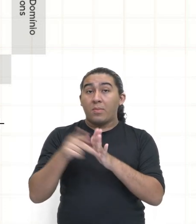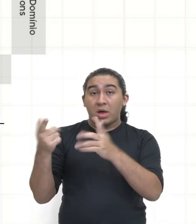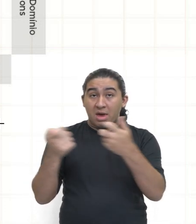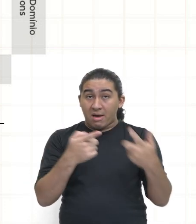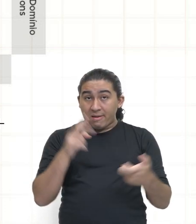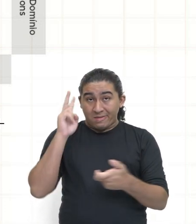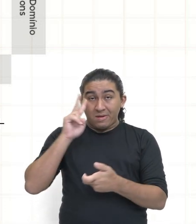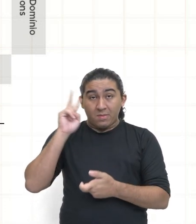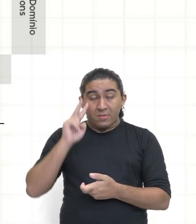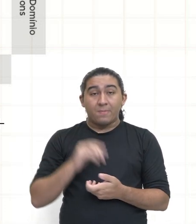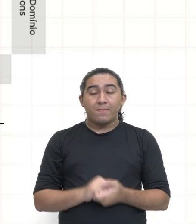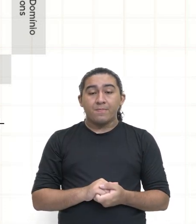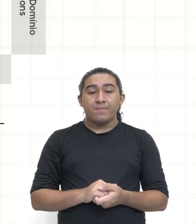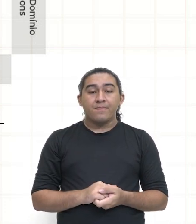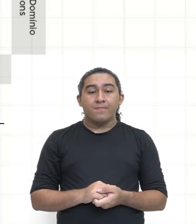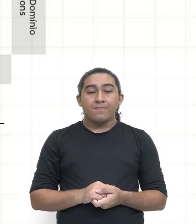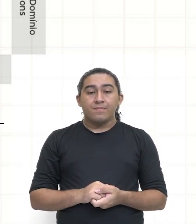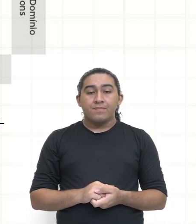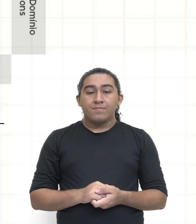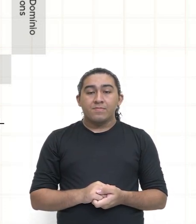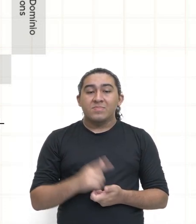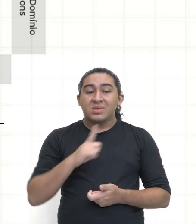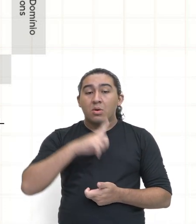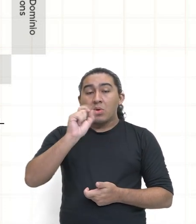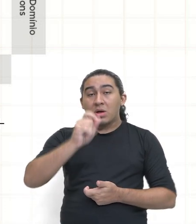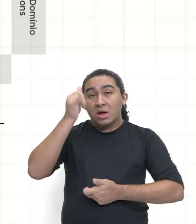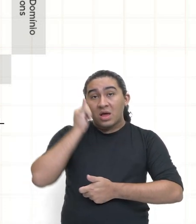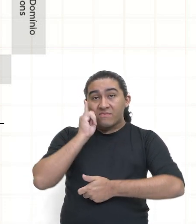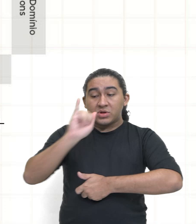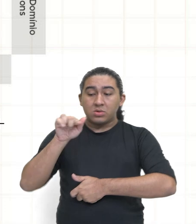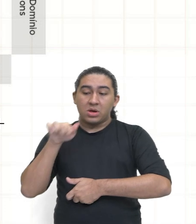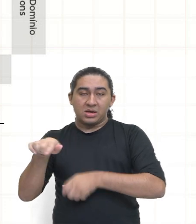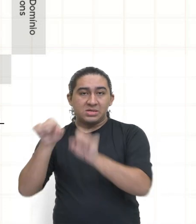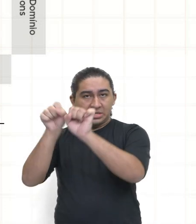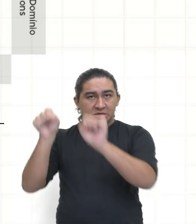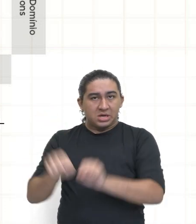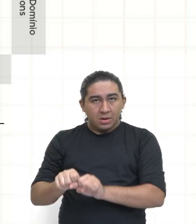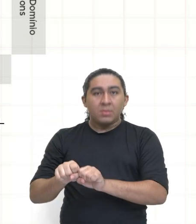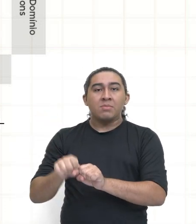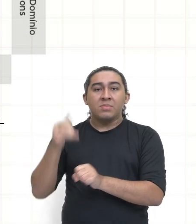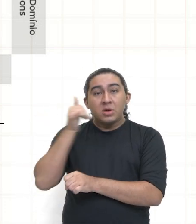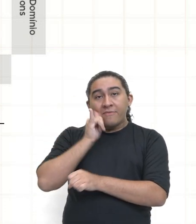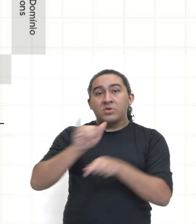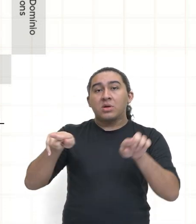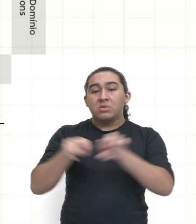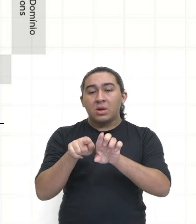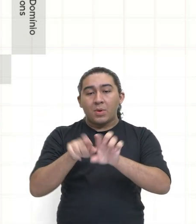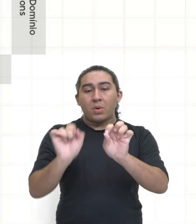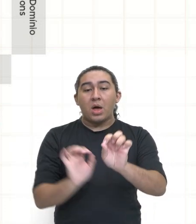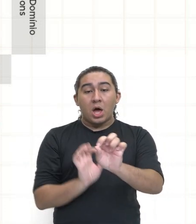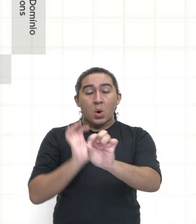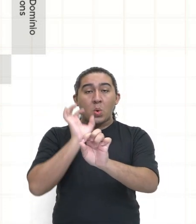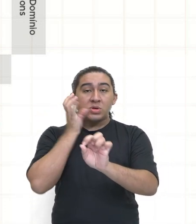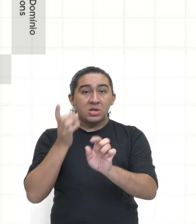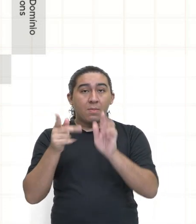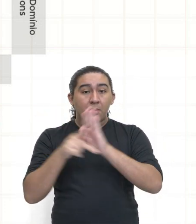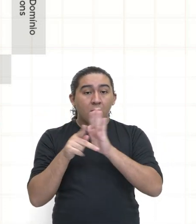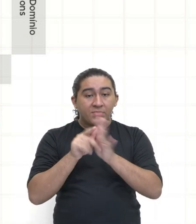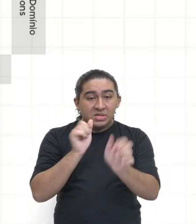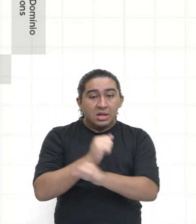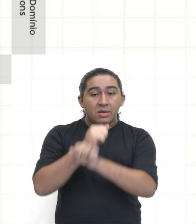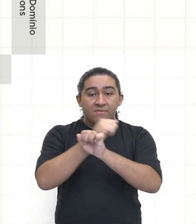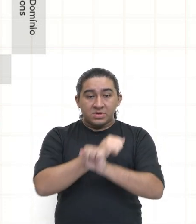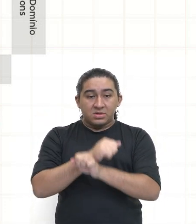ok? Que vai limitar a implantação de tais sistemas para prevenir uma corrida